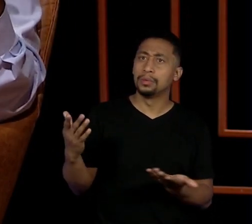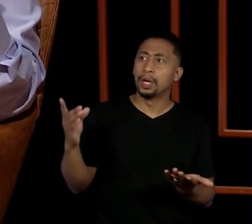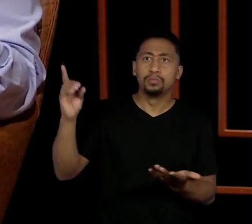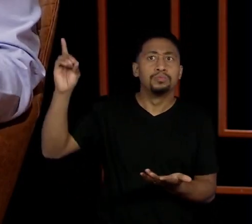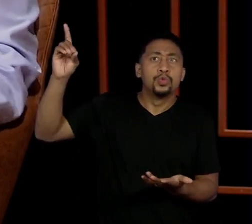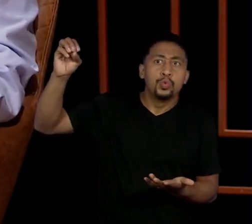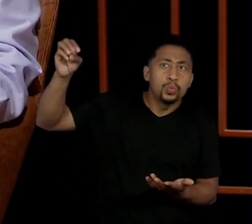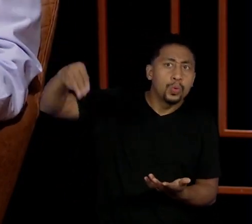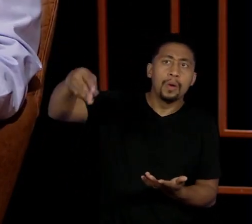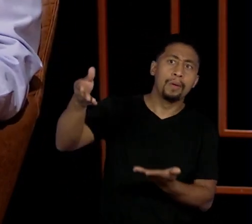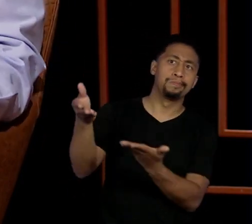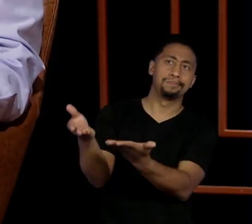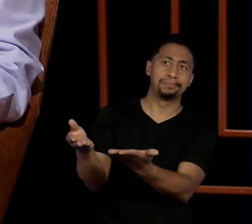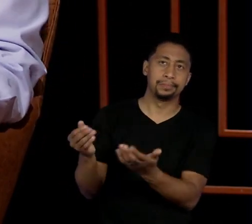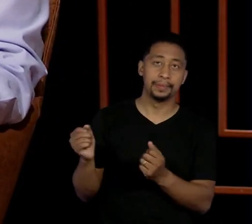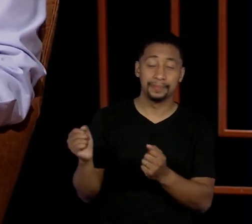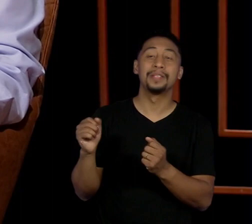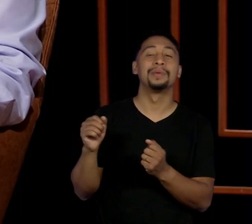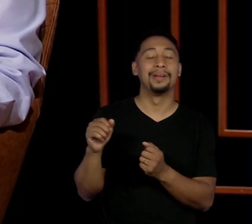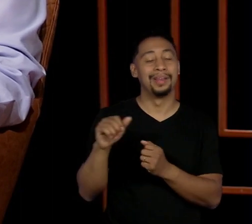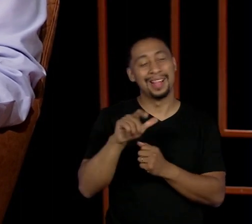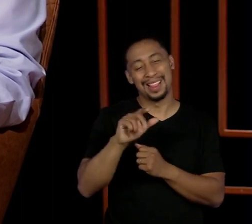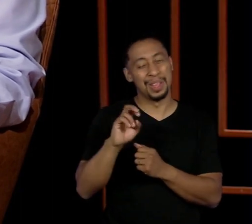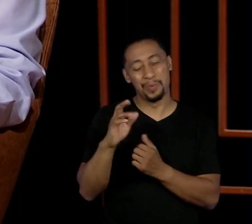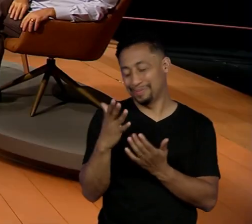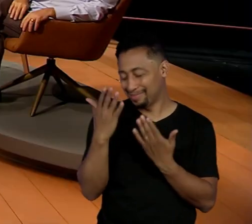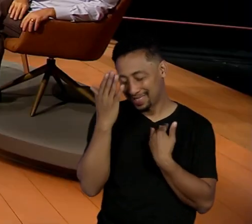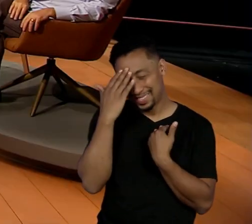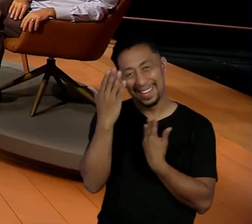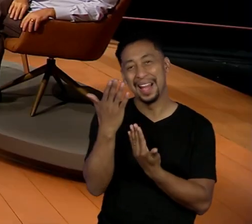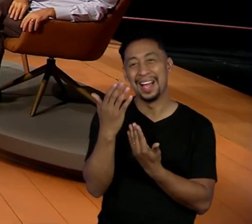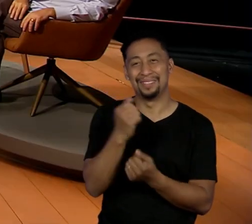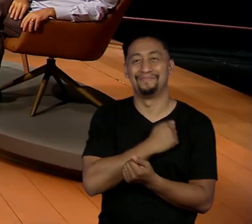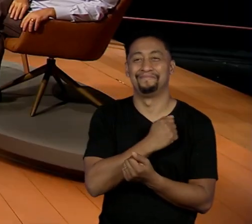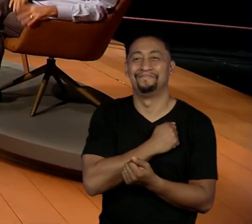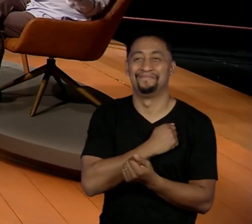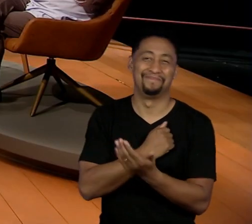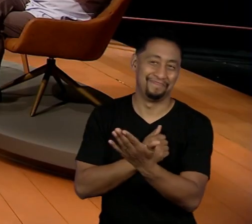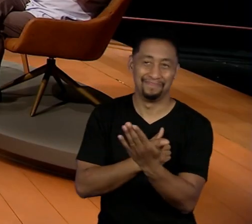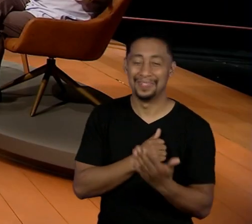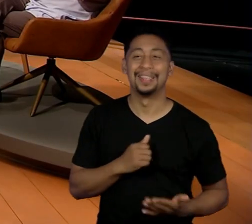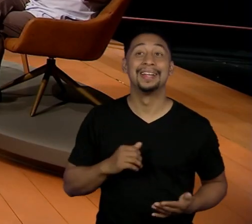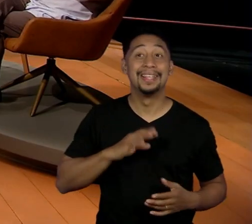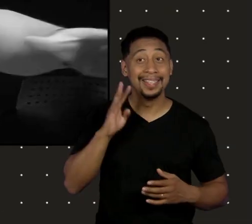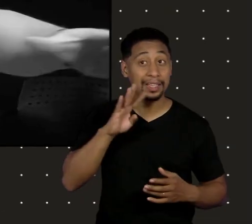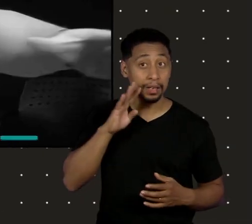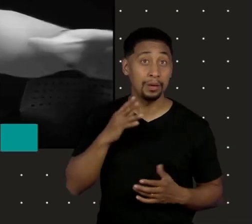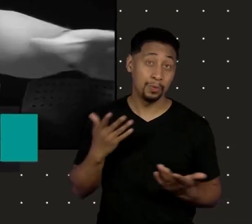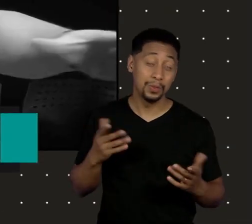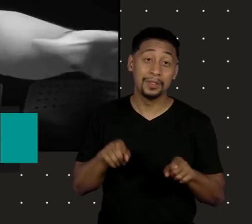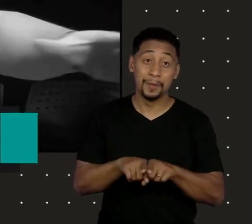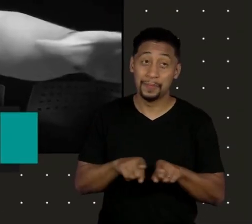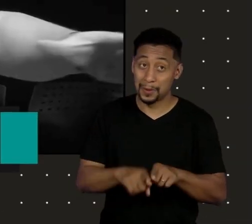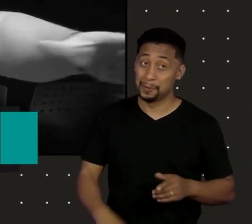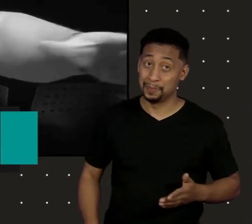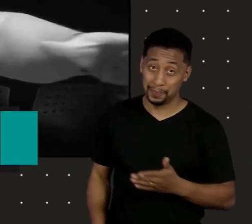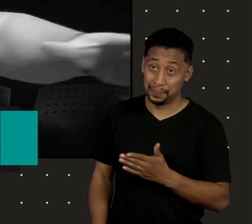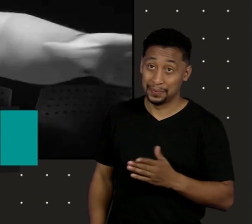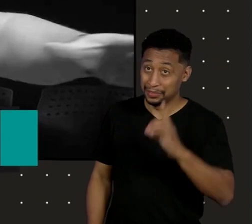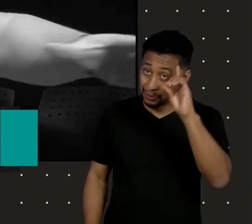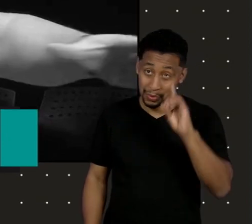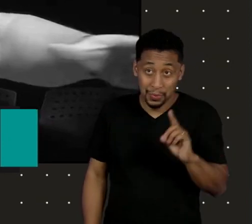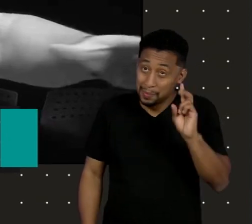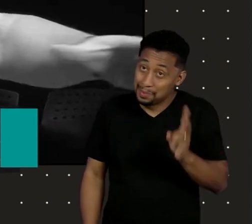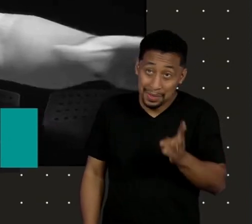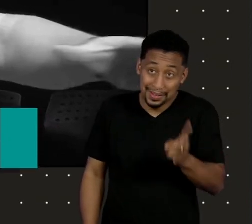É uma dádiva. E o Léo realmente, obrigado, Léo, obrigado, brother. Que legal. Somos também dirigidos pelo mesmo diretor, o Fernando